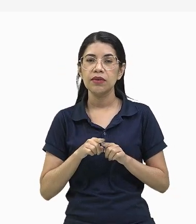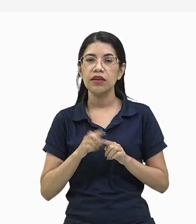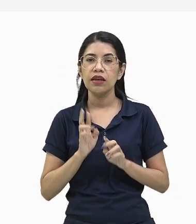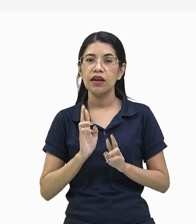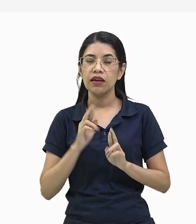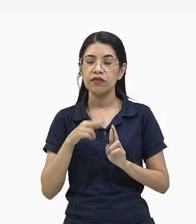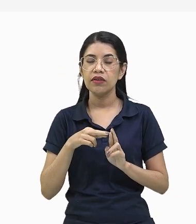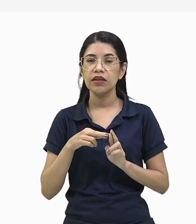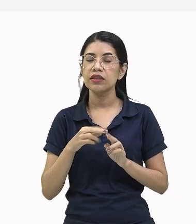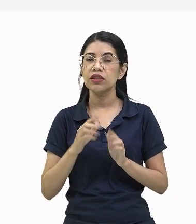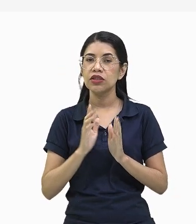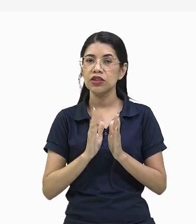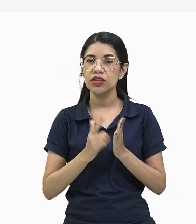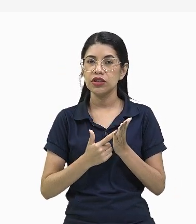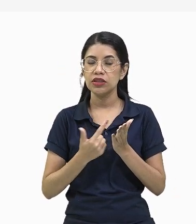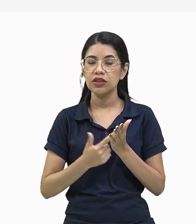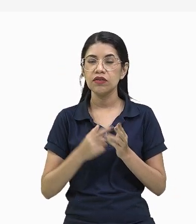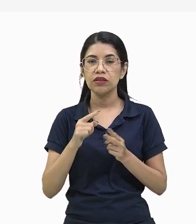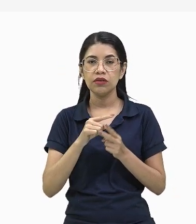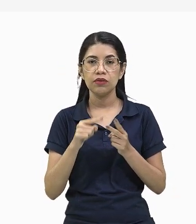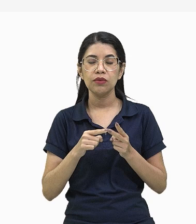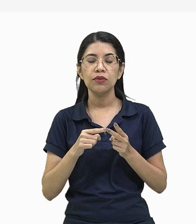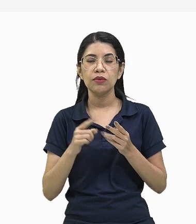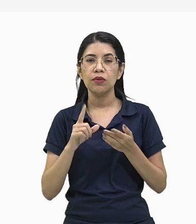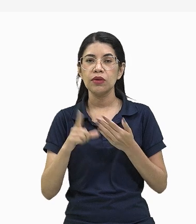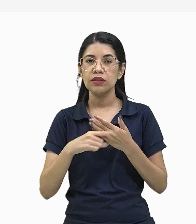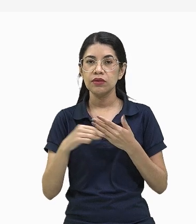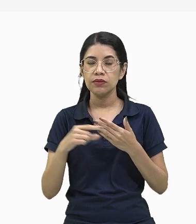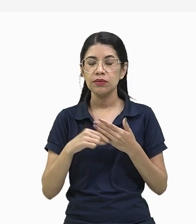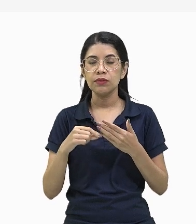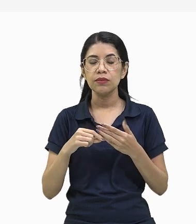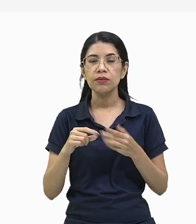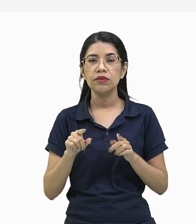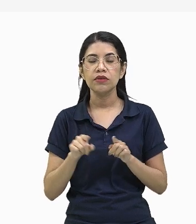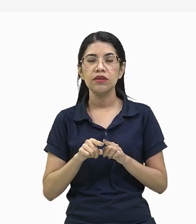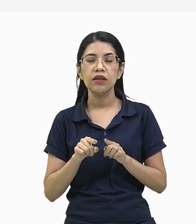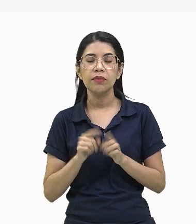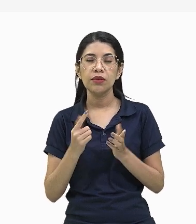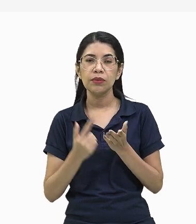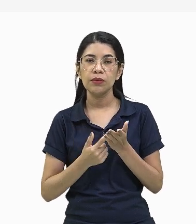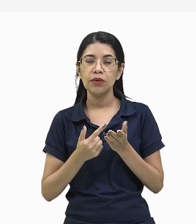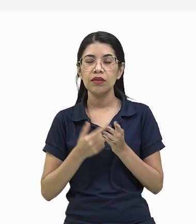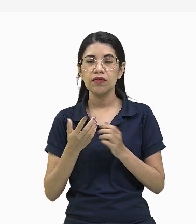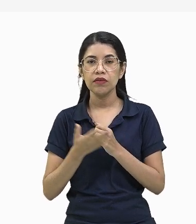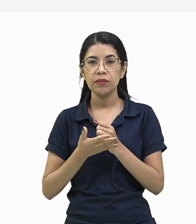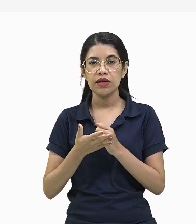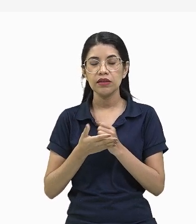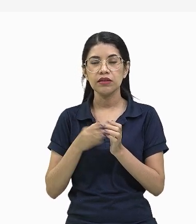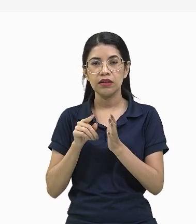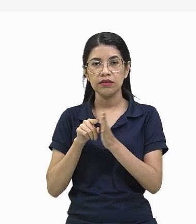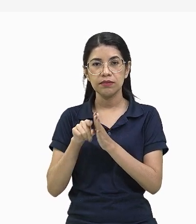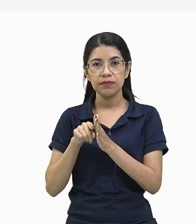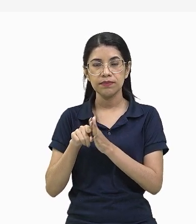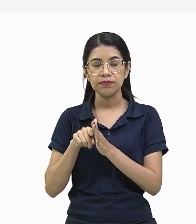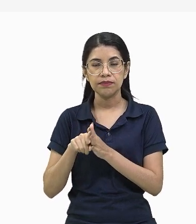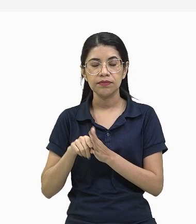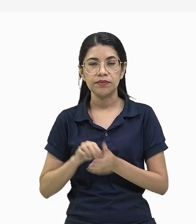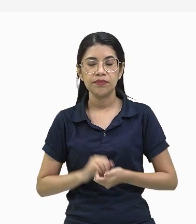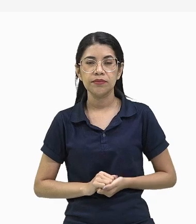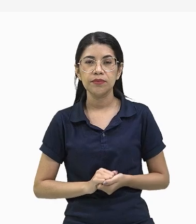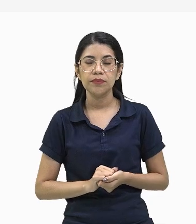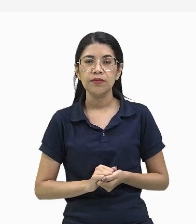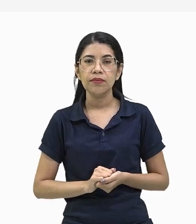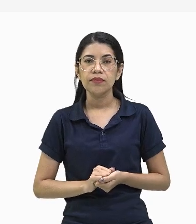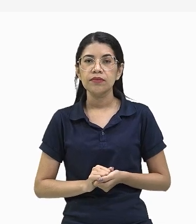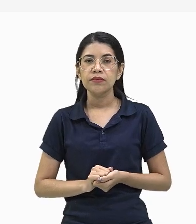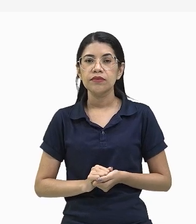que são os 2 autores, e a obra que foi pesquisada, né? Que foi,